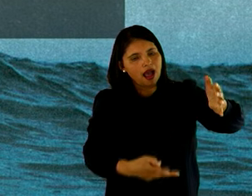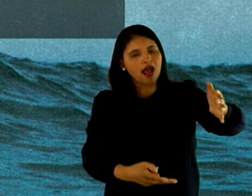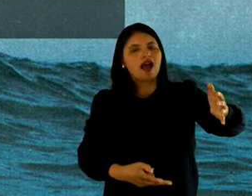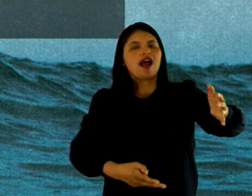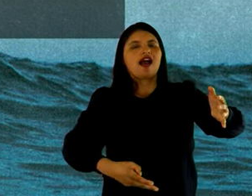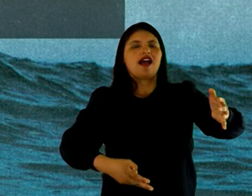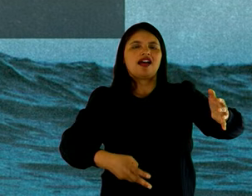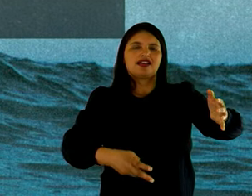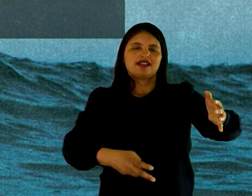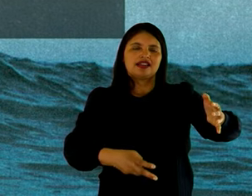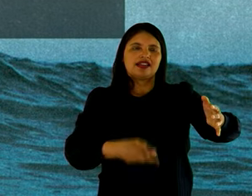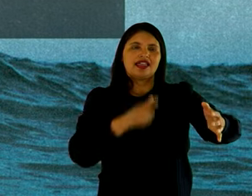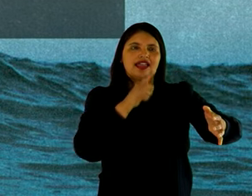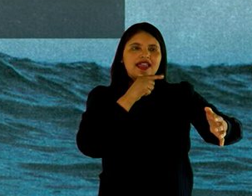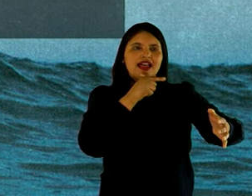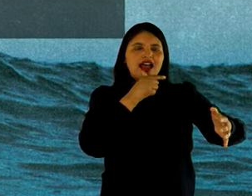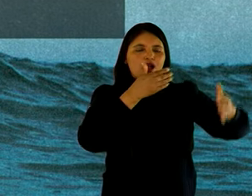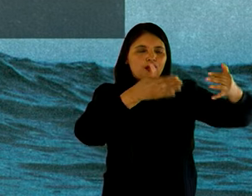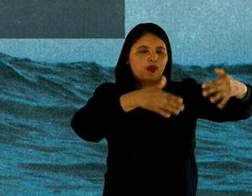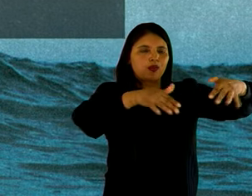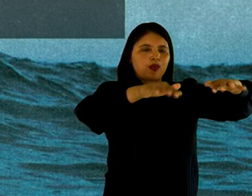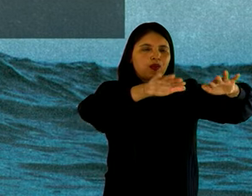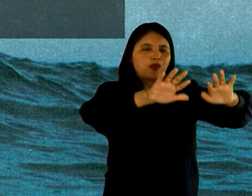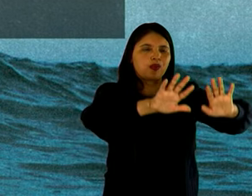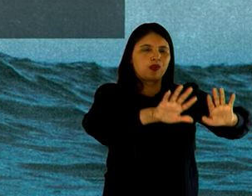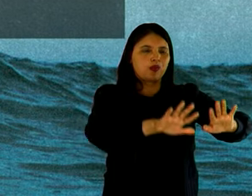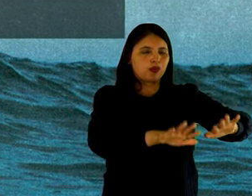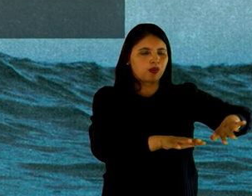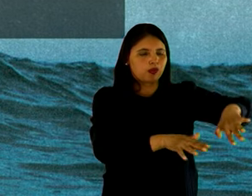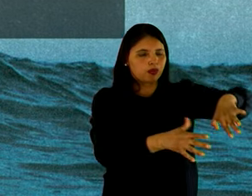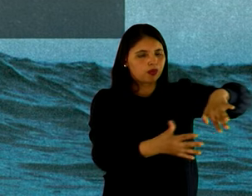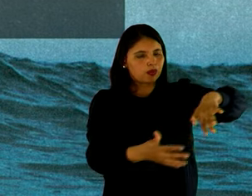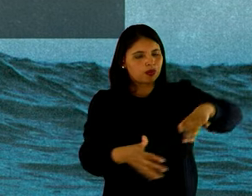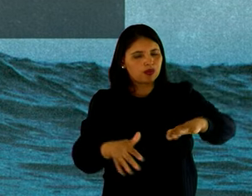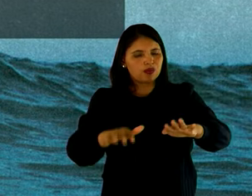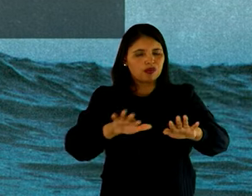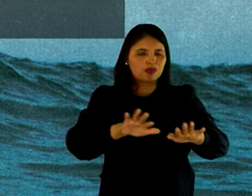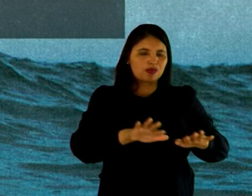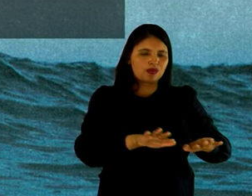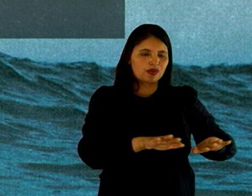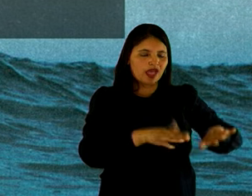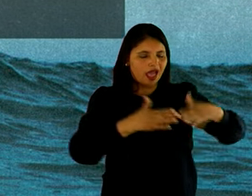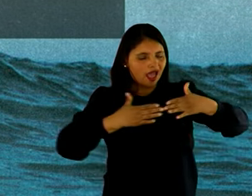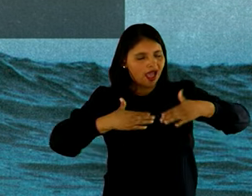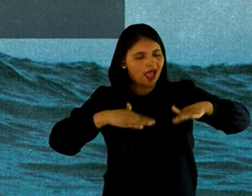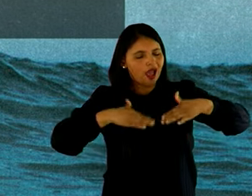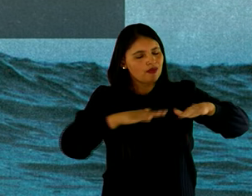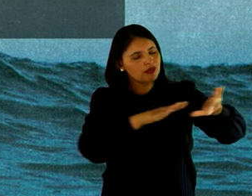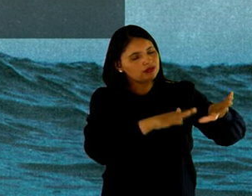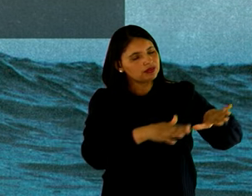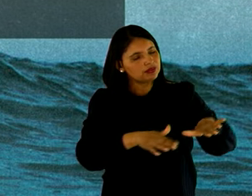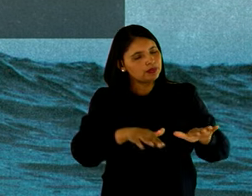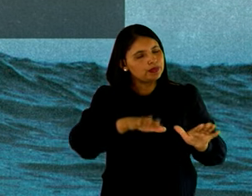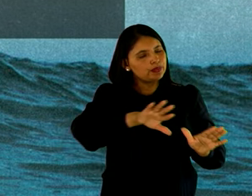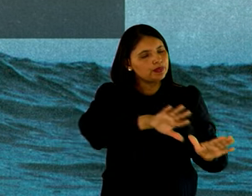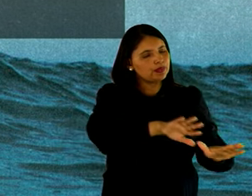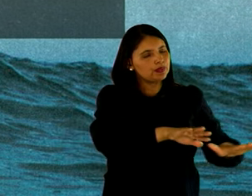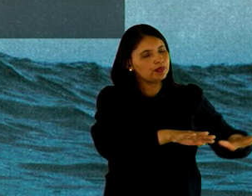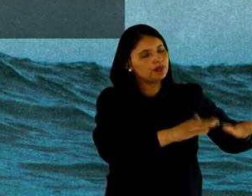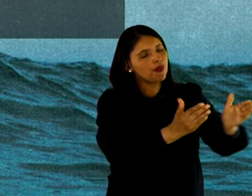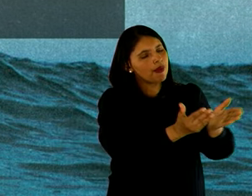E cessou o mar da sua fúria. Aquela tempestade acabou na hora.